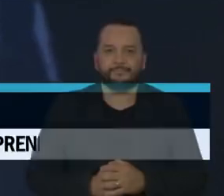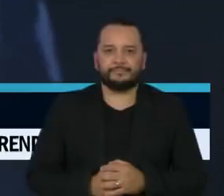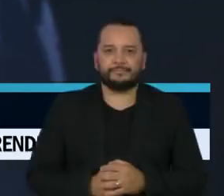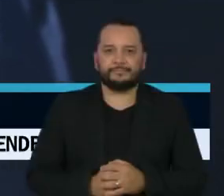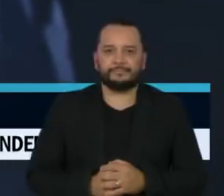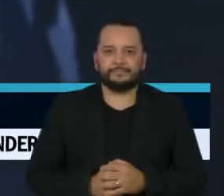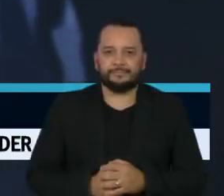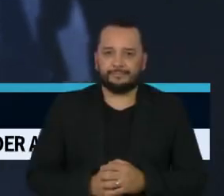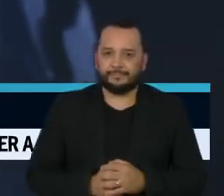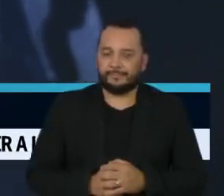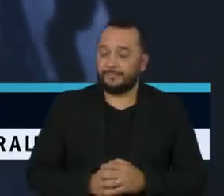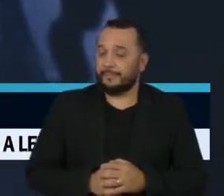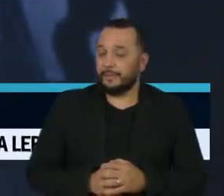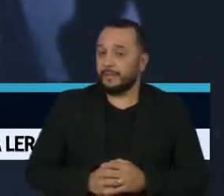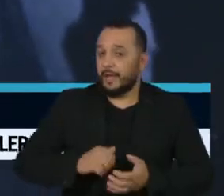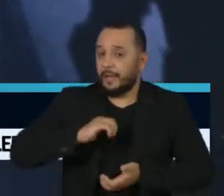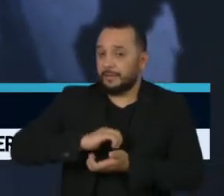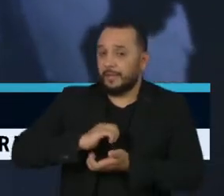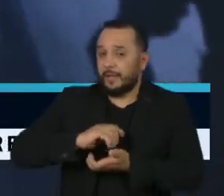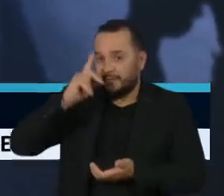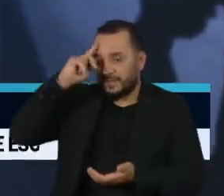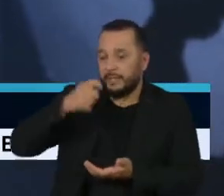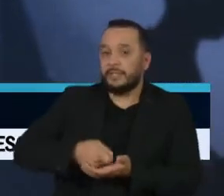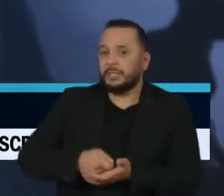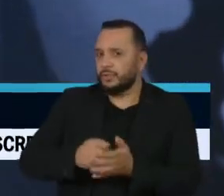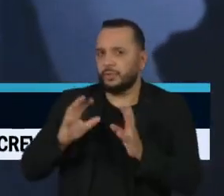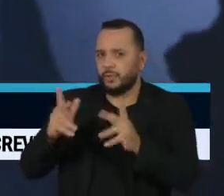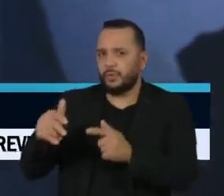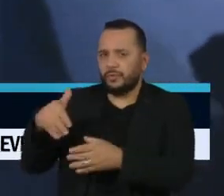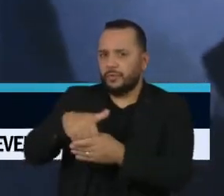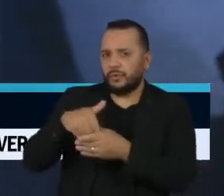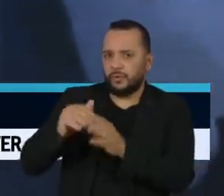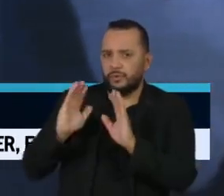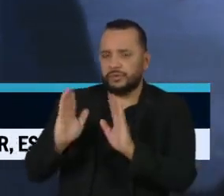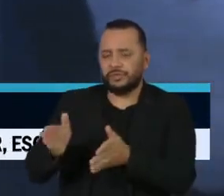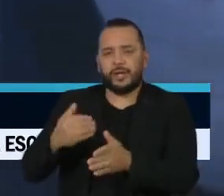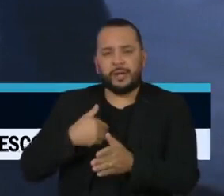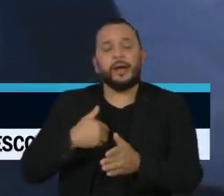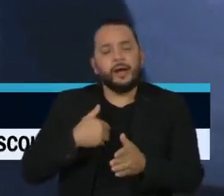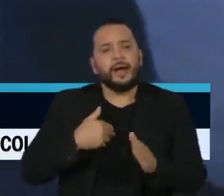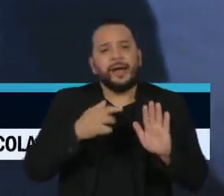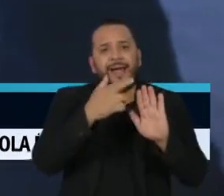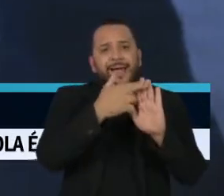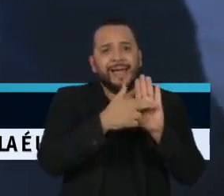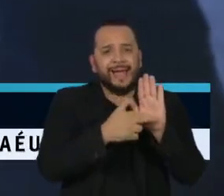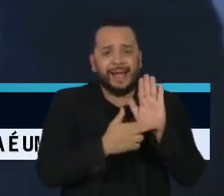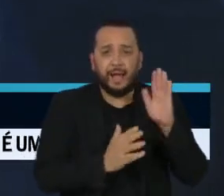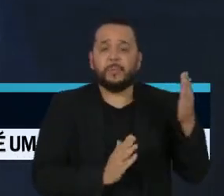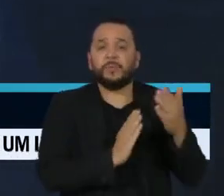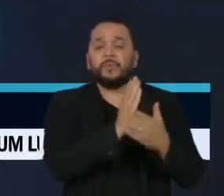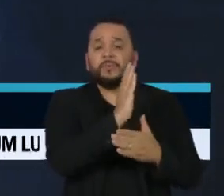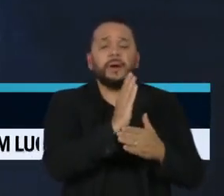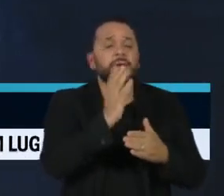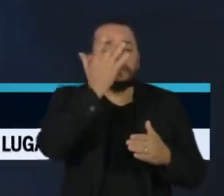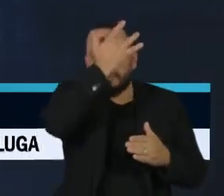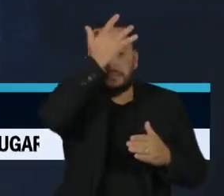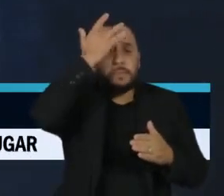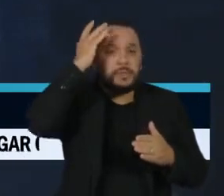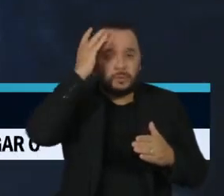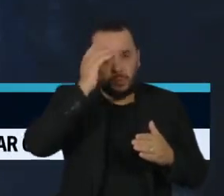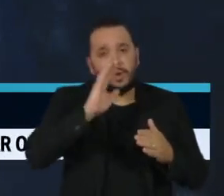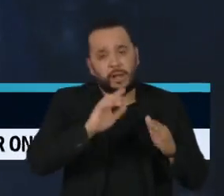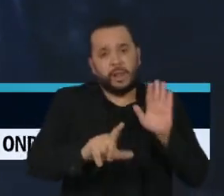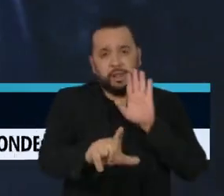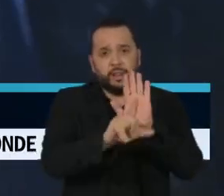e o Supremo Tribunal Federal decidiu por unanimidade validar a regra do código brasileiro de trânsito que pune o motorista que se